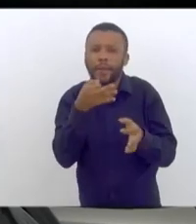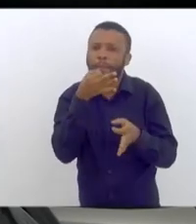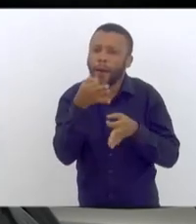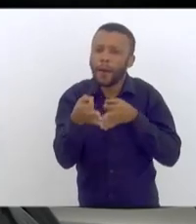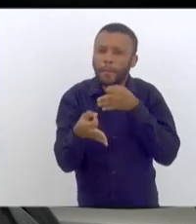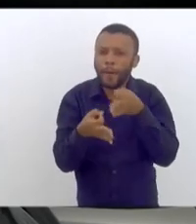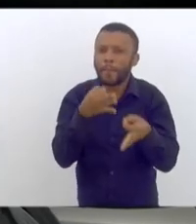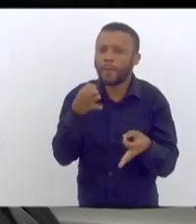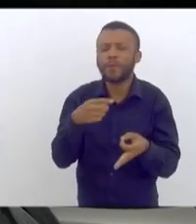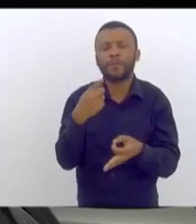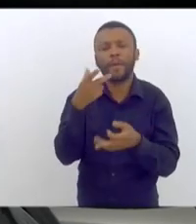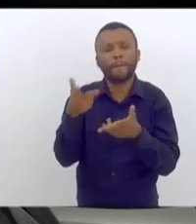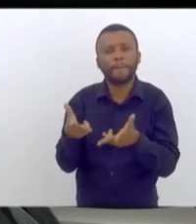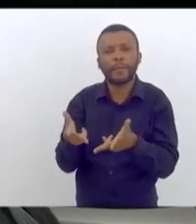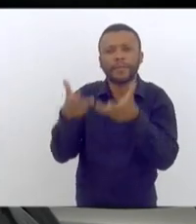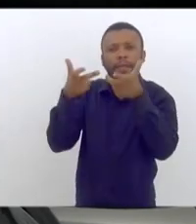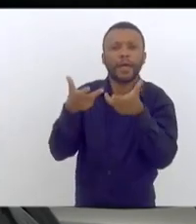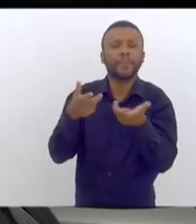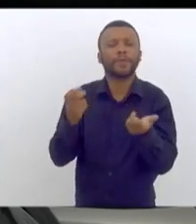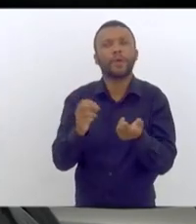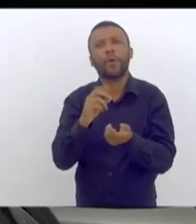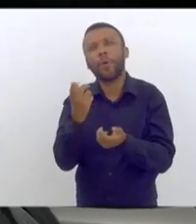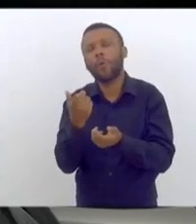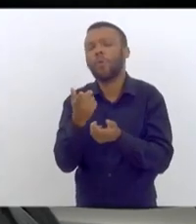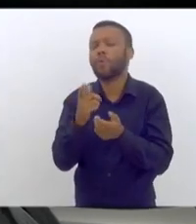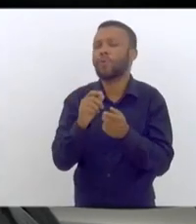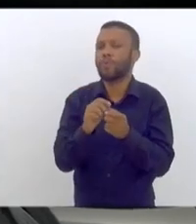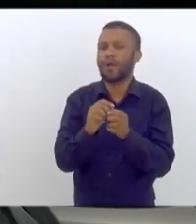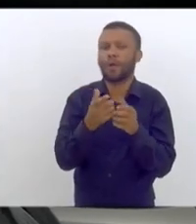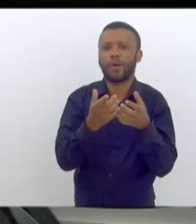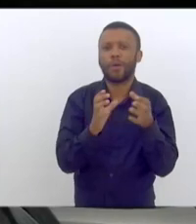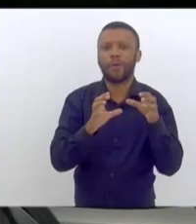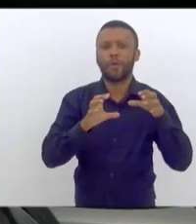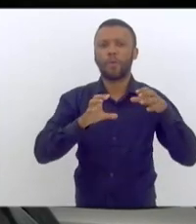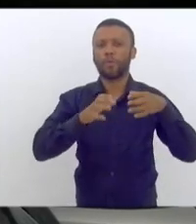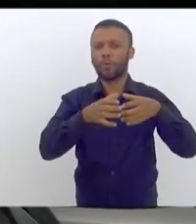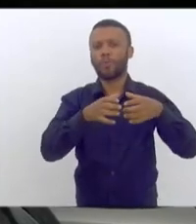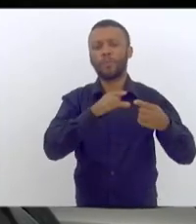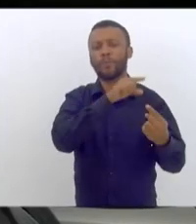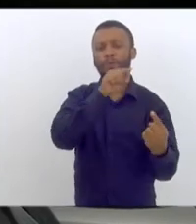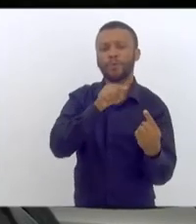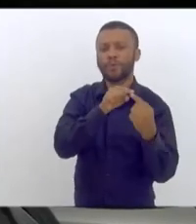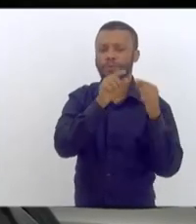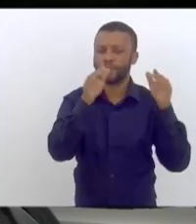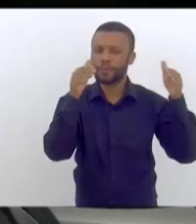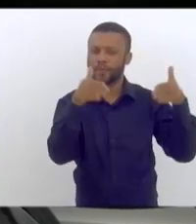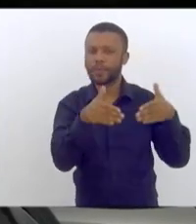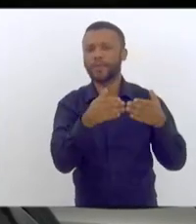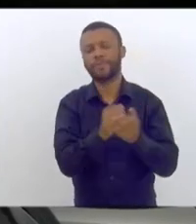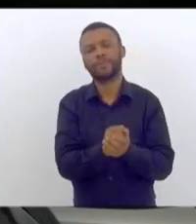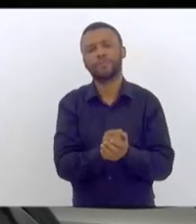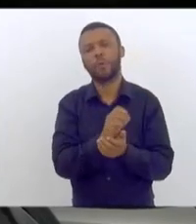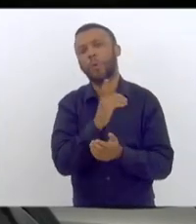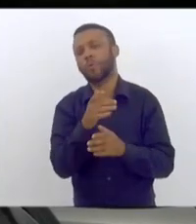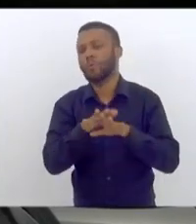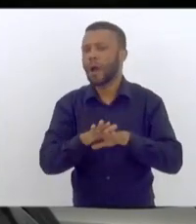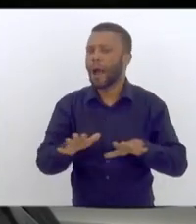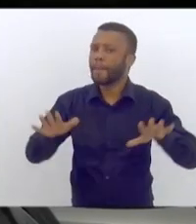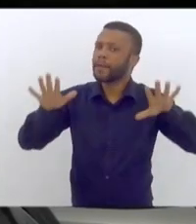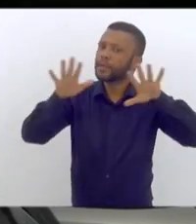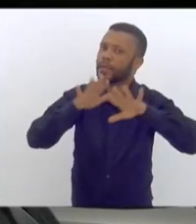percebe que ou amplia o público-alvo ou traz algum tipo de abrangência maior para